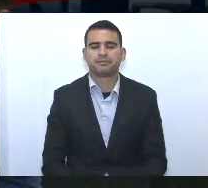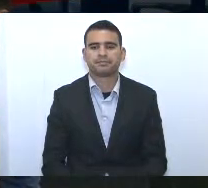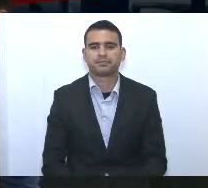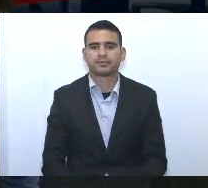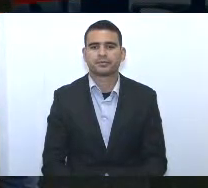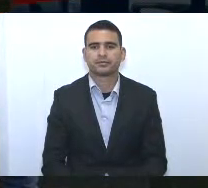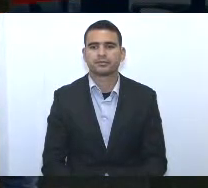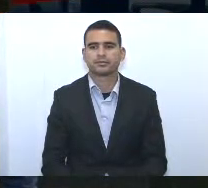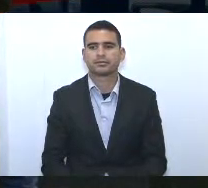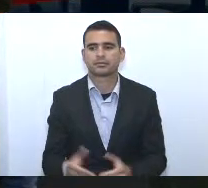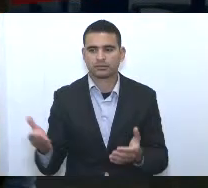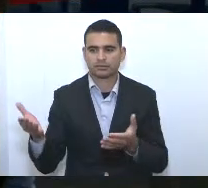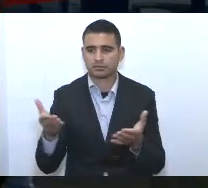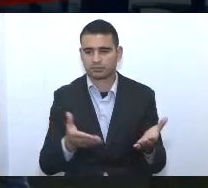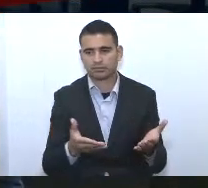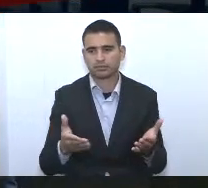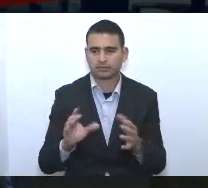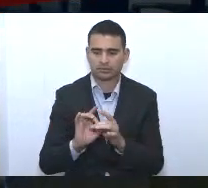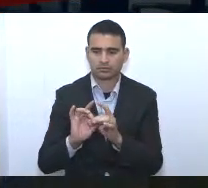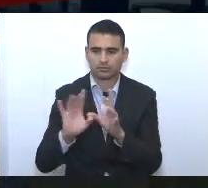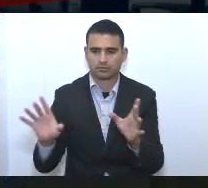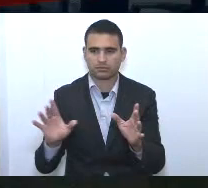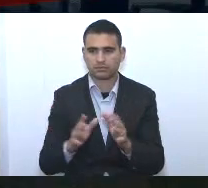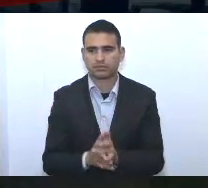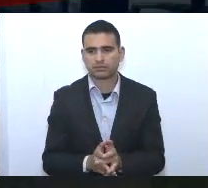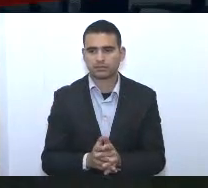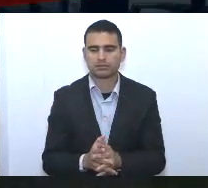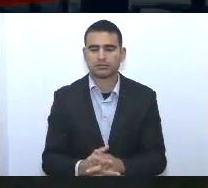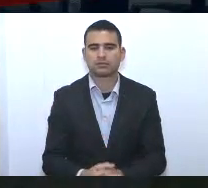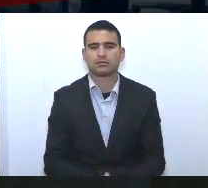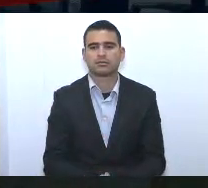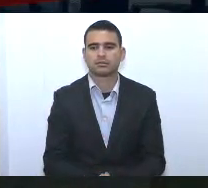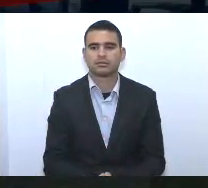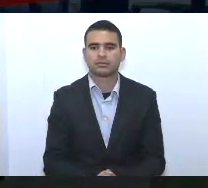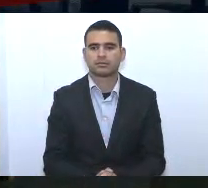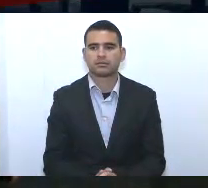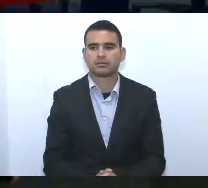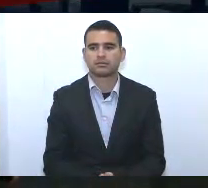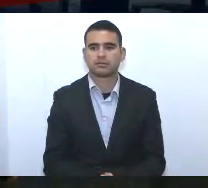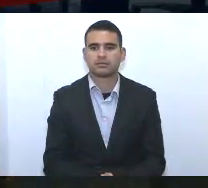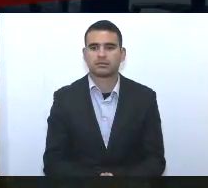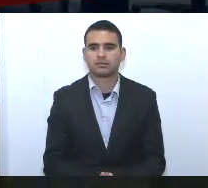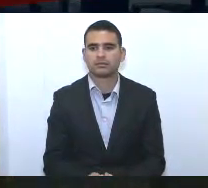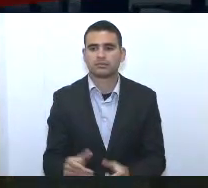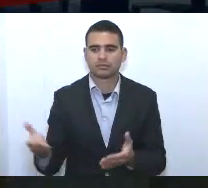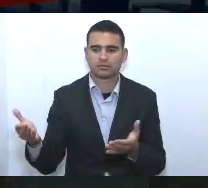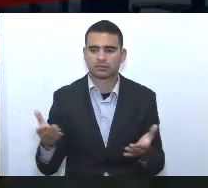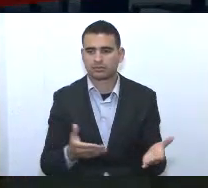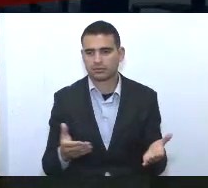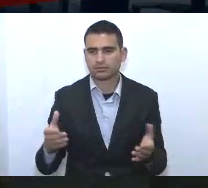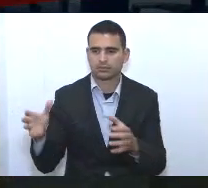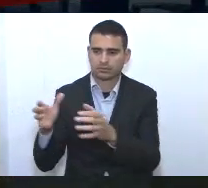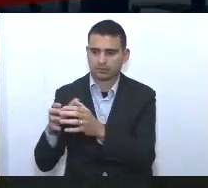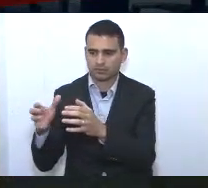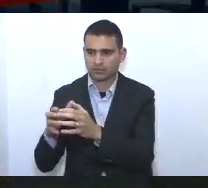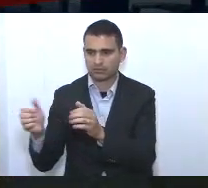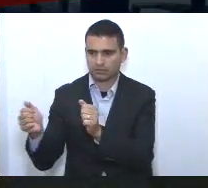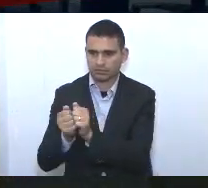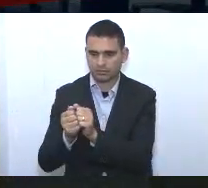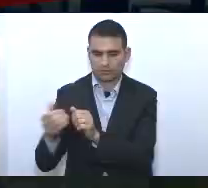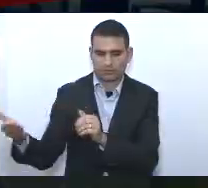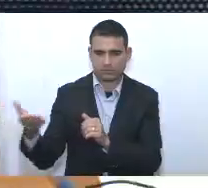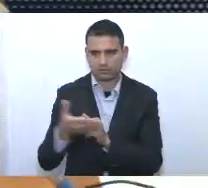Está à sua disposição, nobre secretário. Se quiser fazer parte da nossa mesa, sua comissão também será muito bem